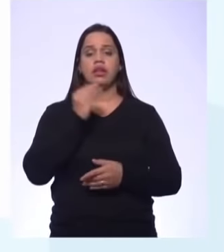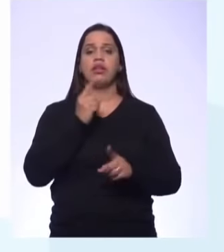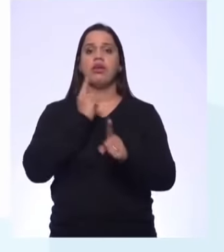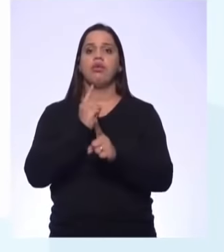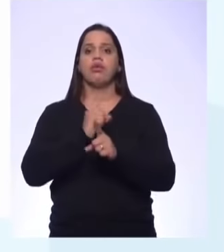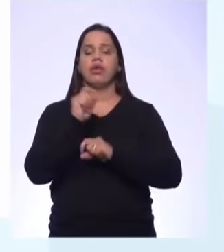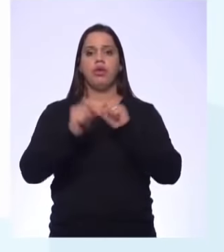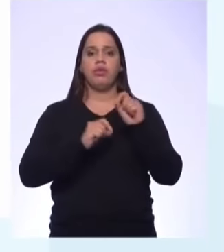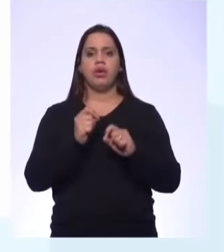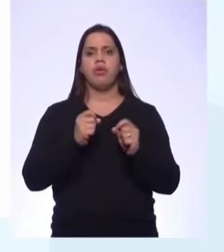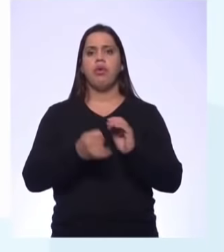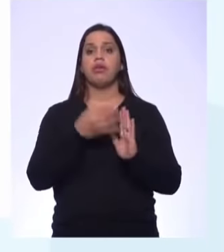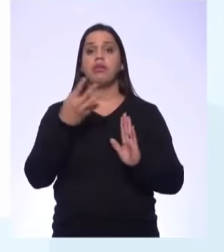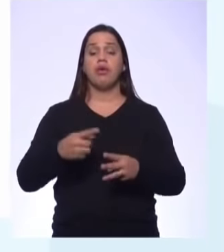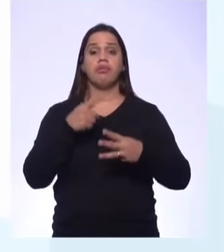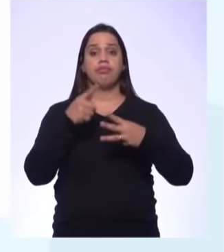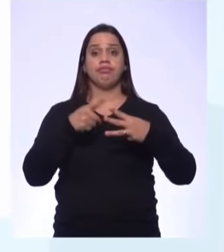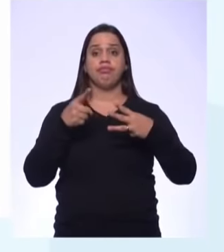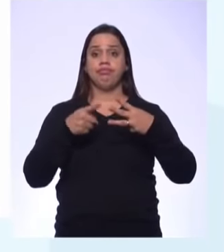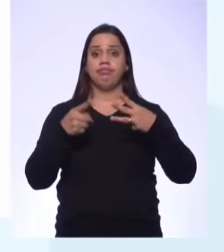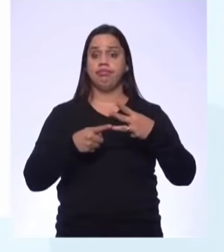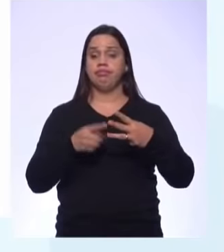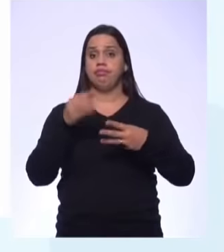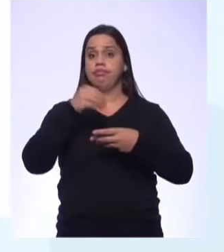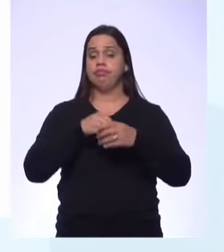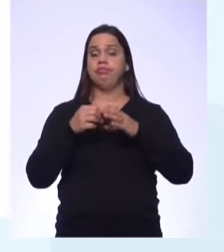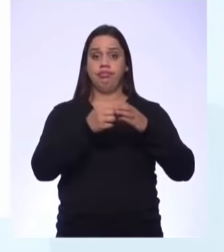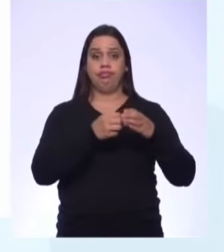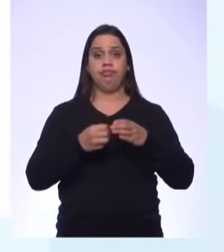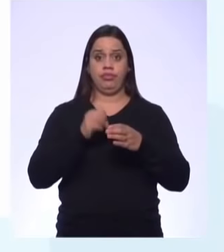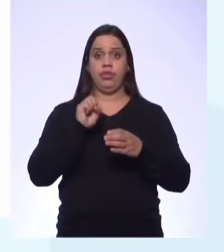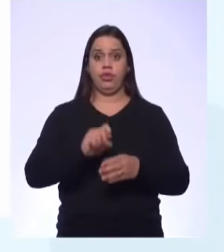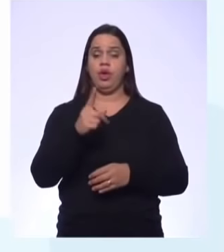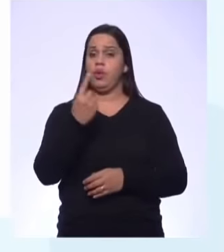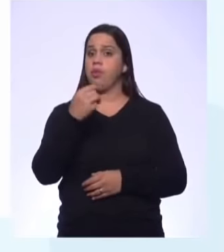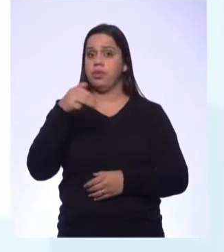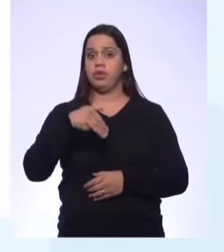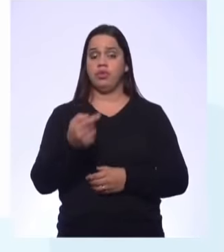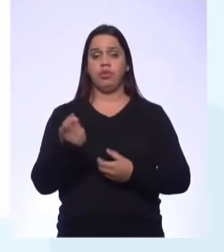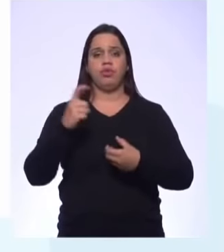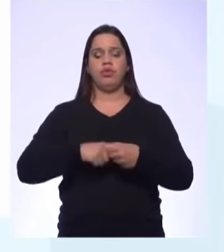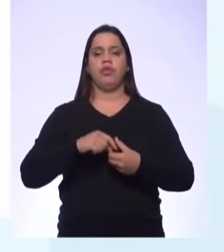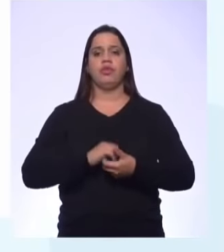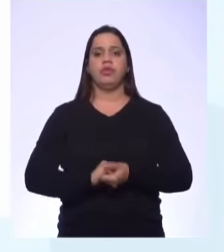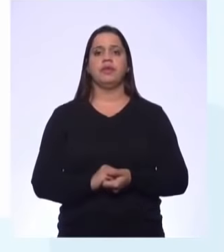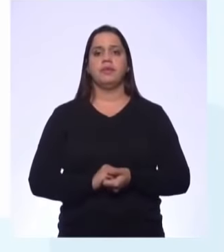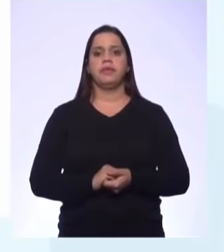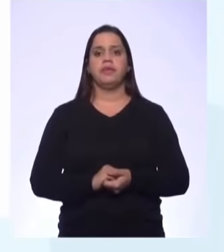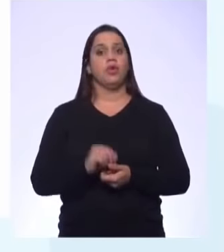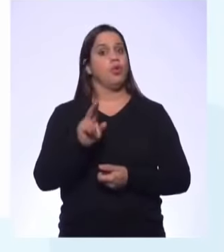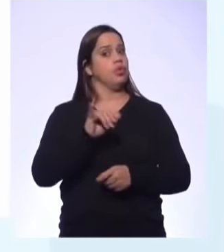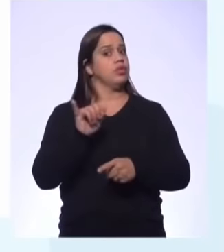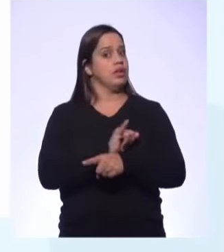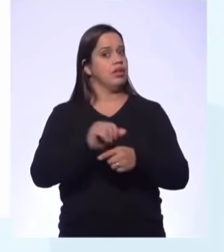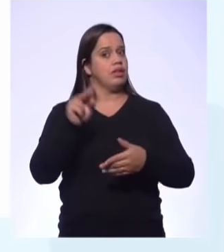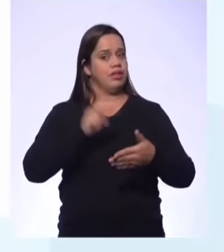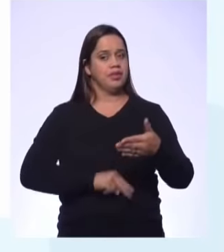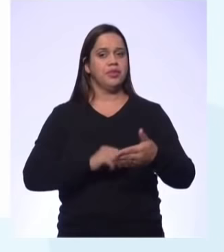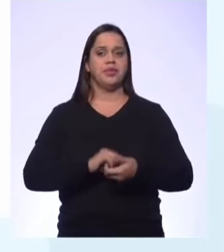são essas 3 partes que compõem a célula, ok? 1 minutinho para vocês fazerem isso. Use a estratégia de